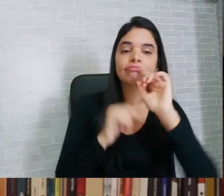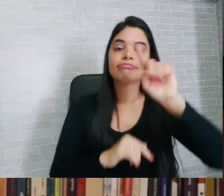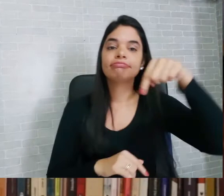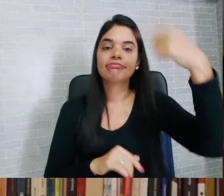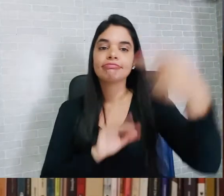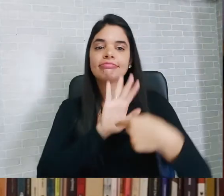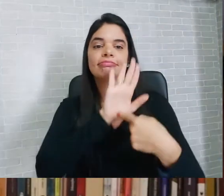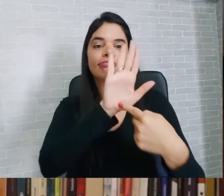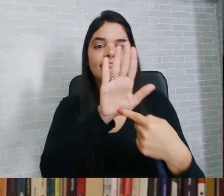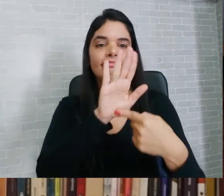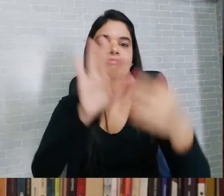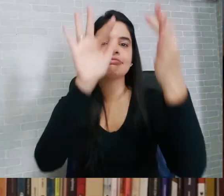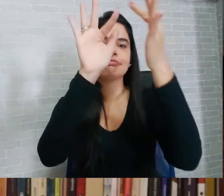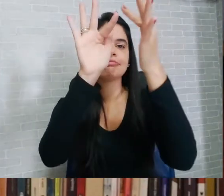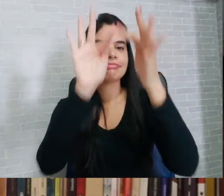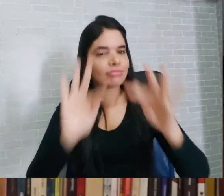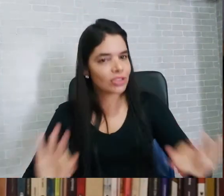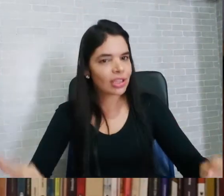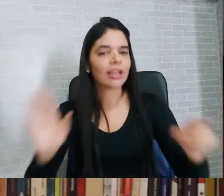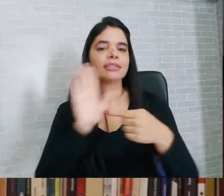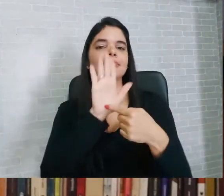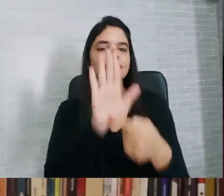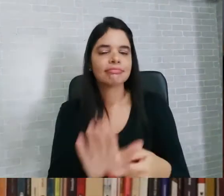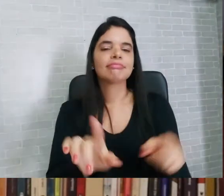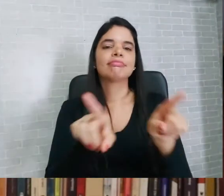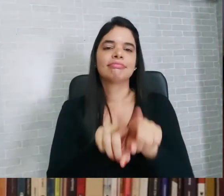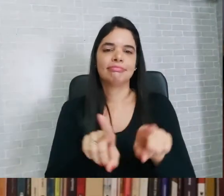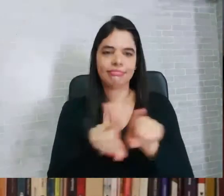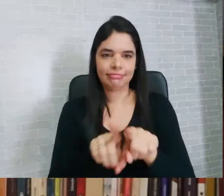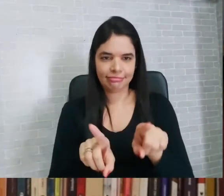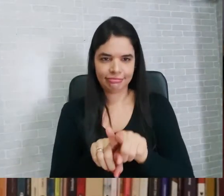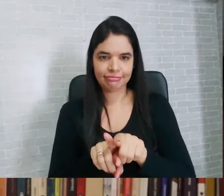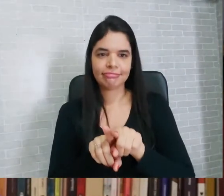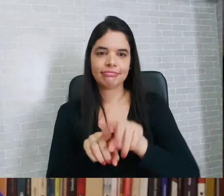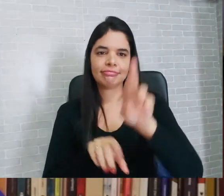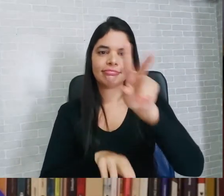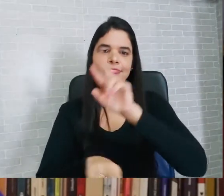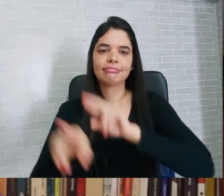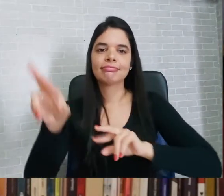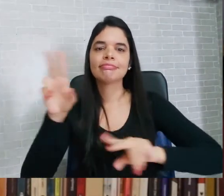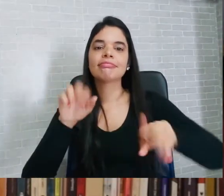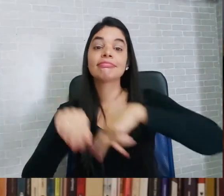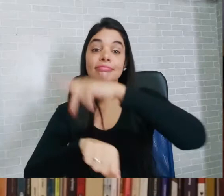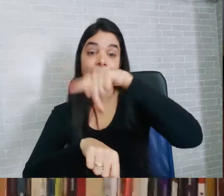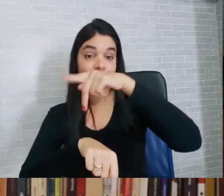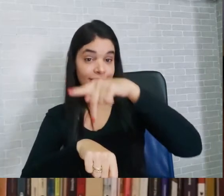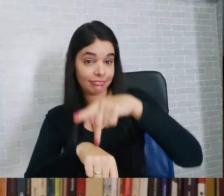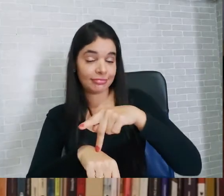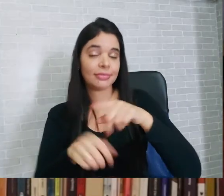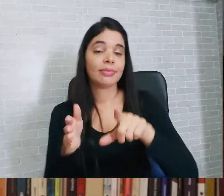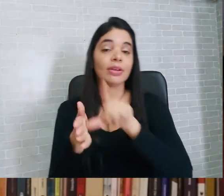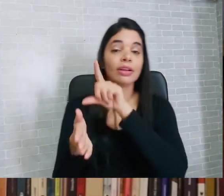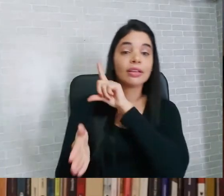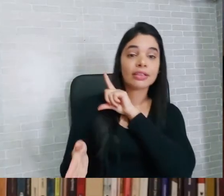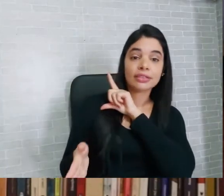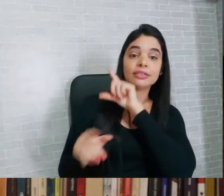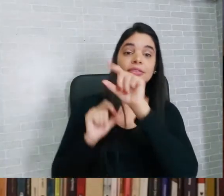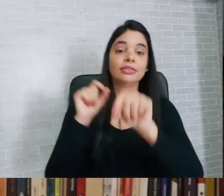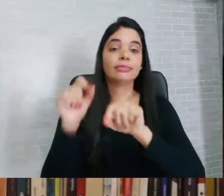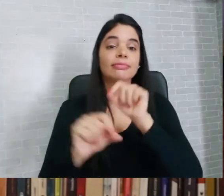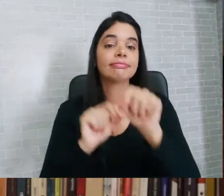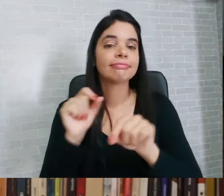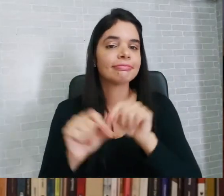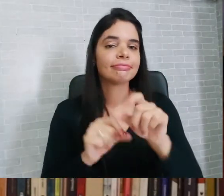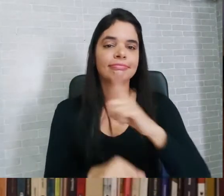encenadas em Cayena, mas também em Kourou e no Suriname, né? Antes mesmo de